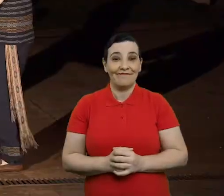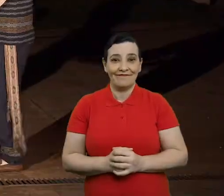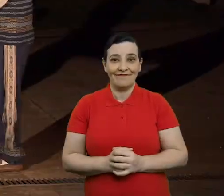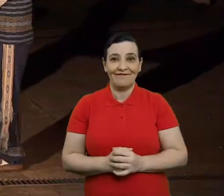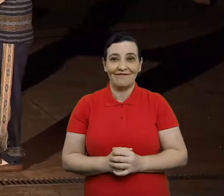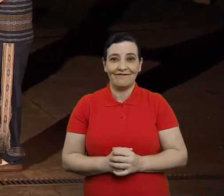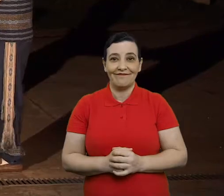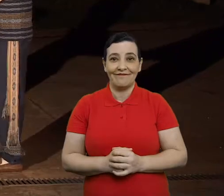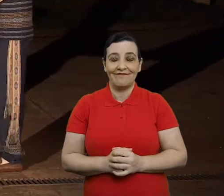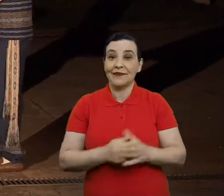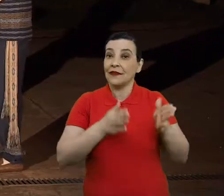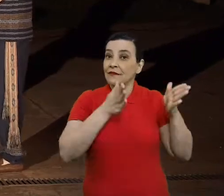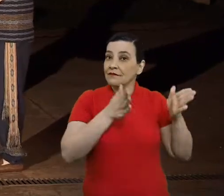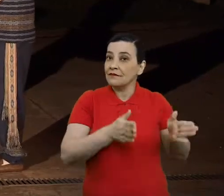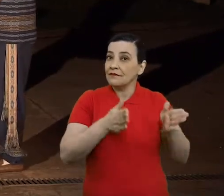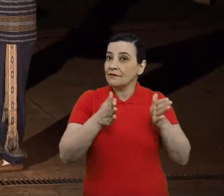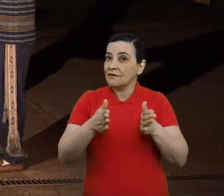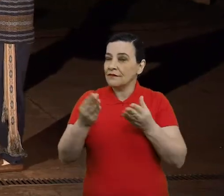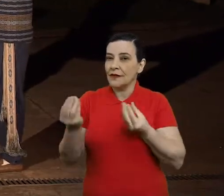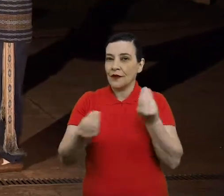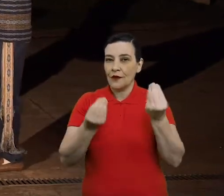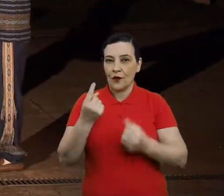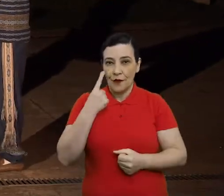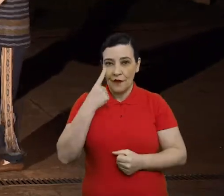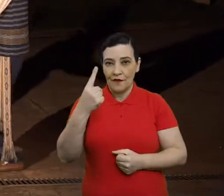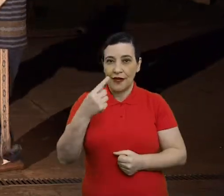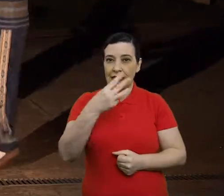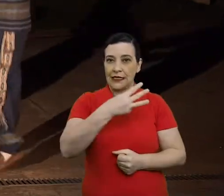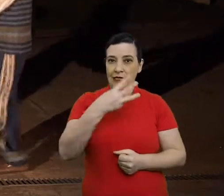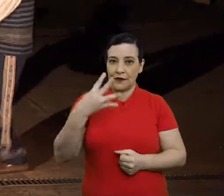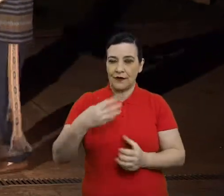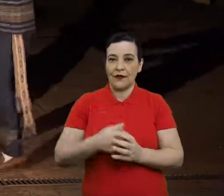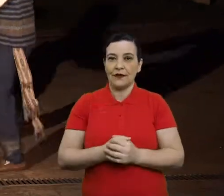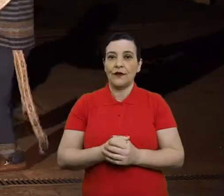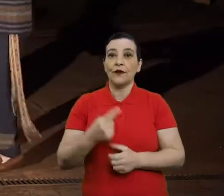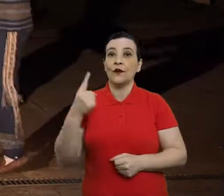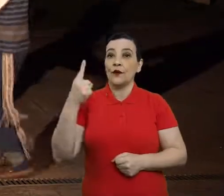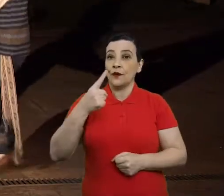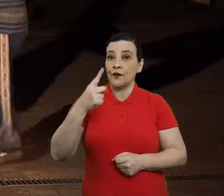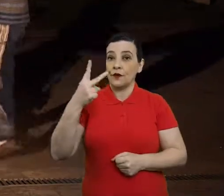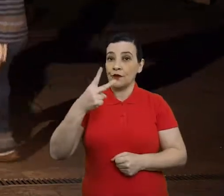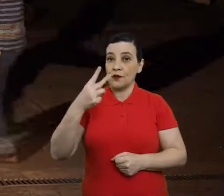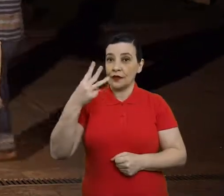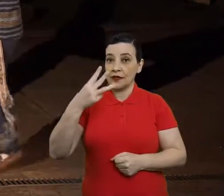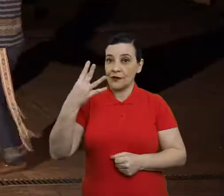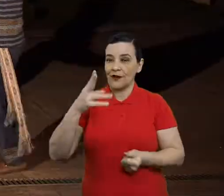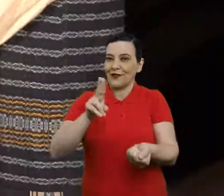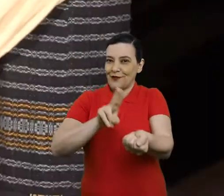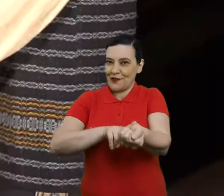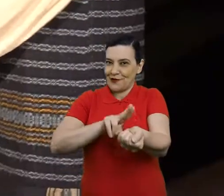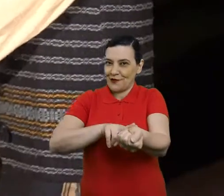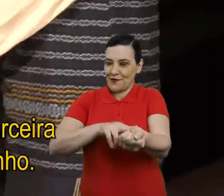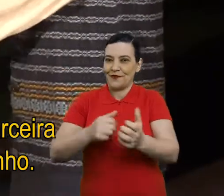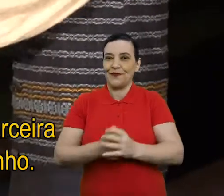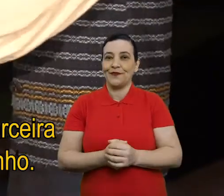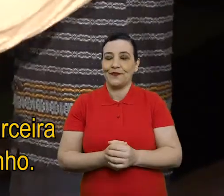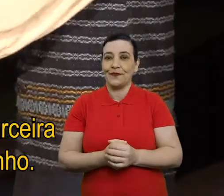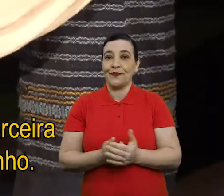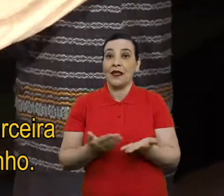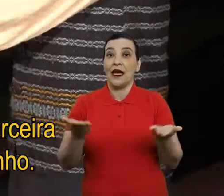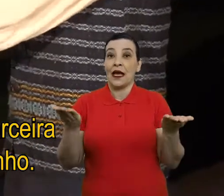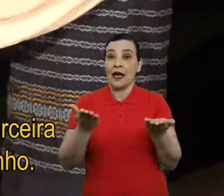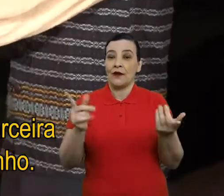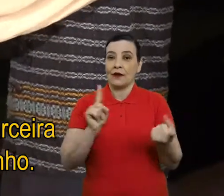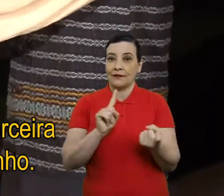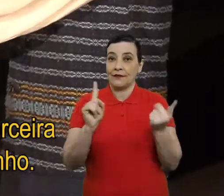Certo? Então, fazendo tudo em sequência, como que vai ficar? Tris queturi. Um, dois, três, quatro. Certo? Agora a